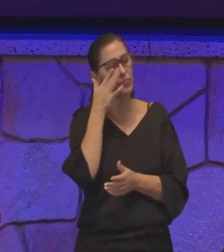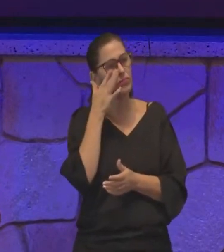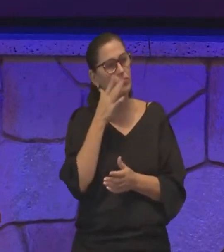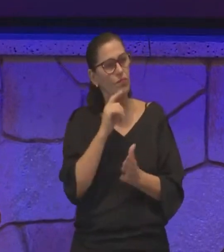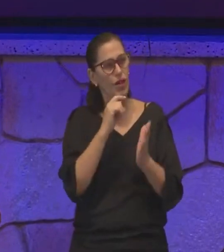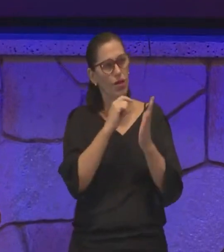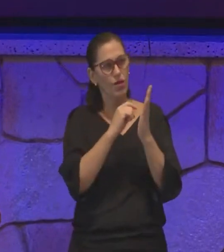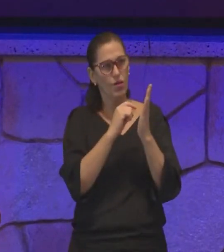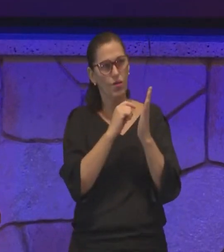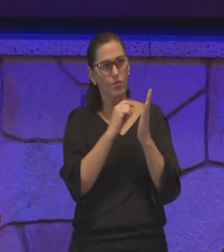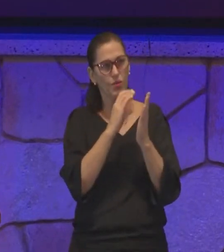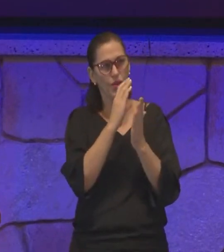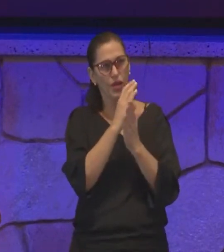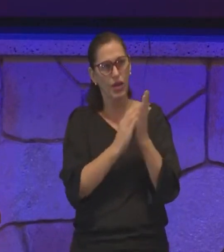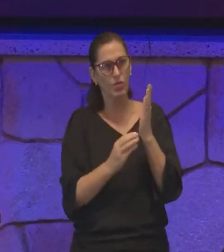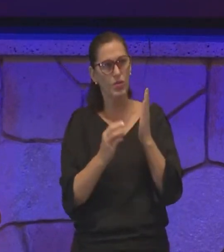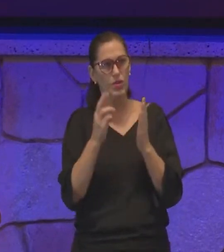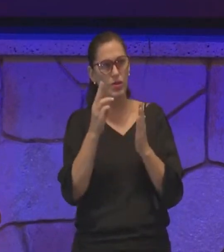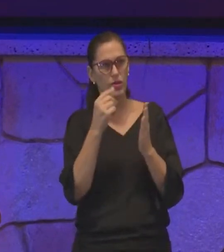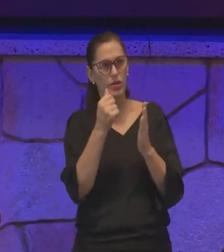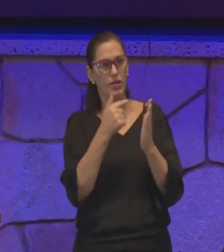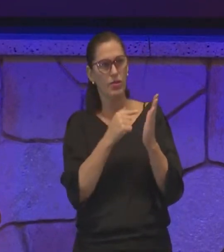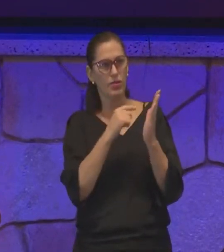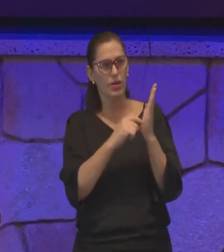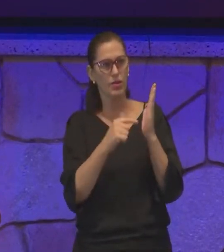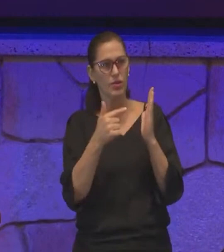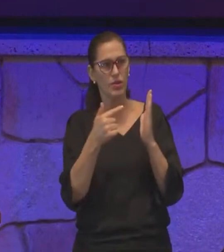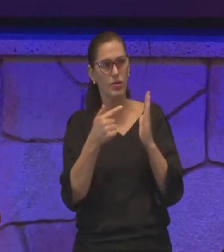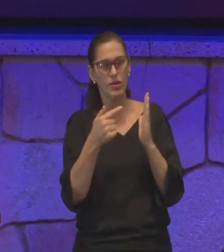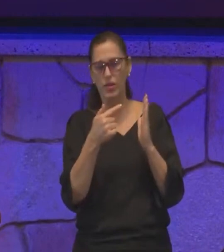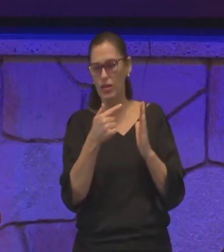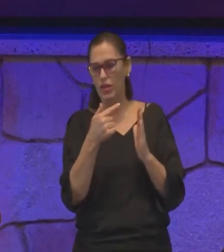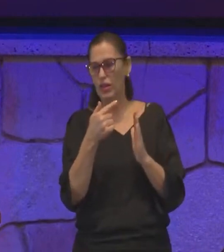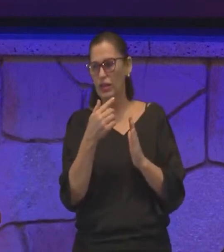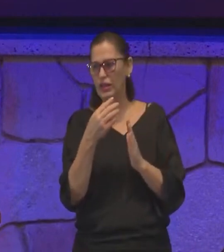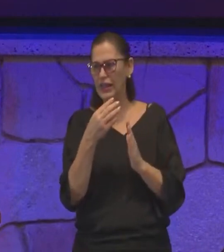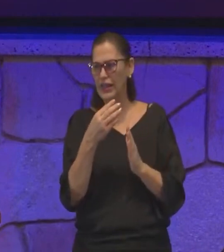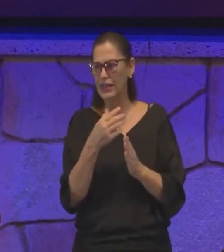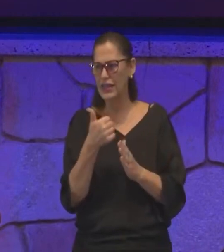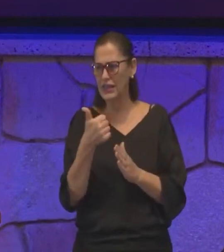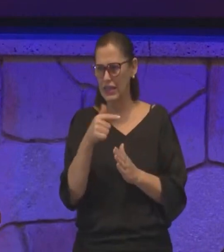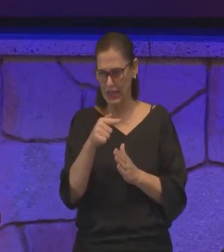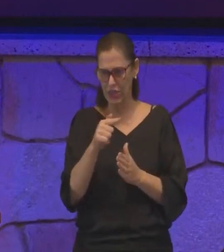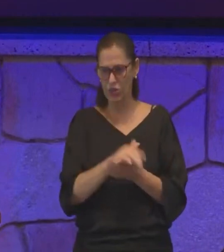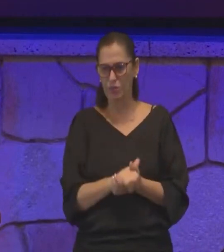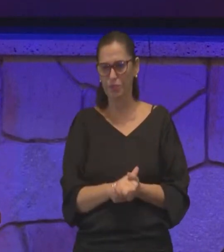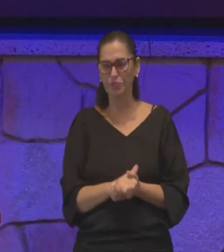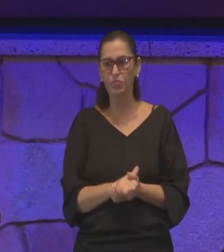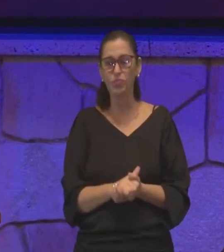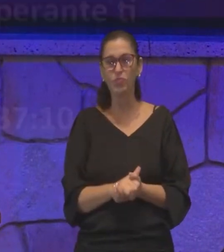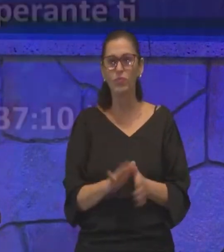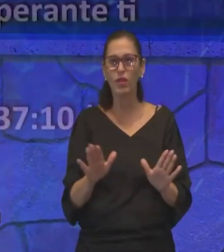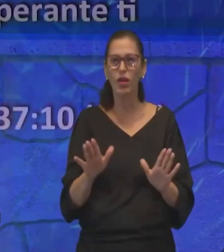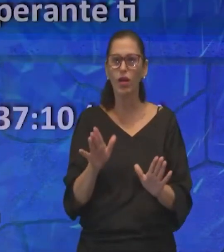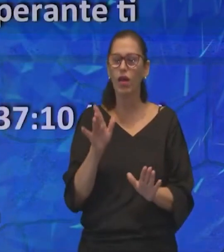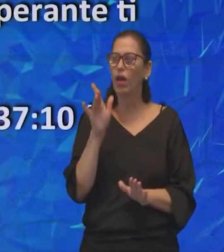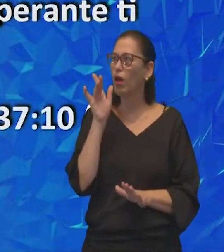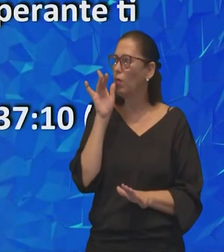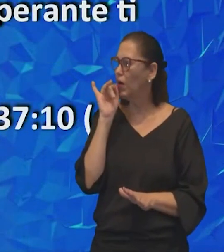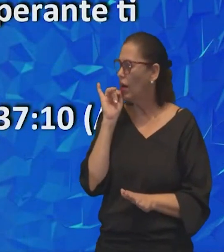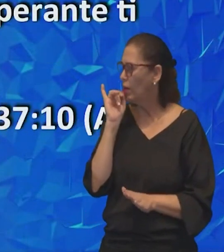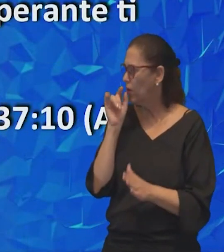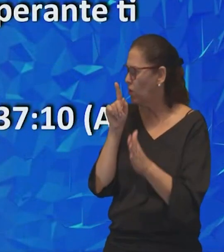o capítulo 37, verso 10, contando a seu pai e a seus irmãos, o seu pai o repreendeu e perguntou: que sonho é este?